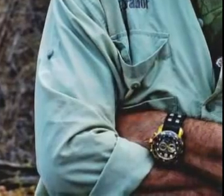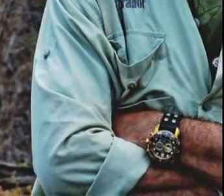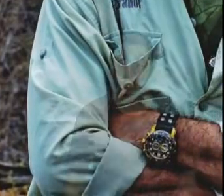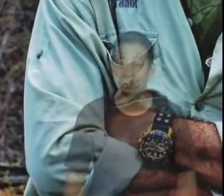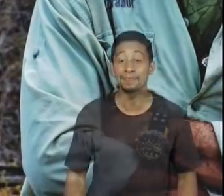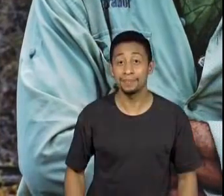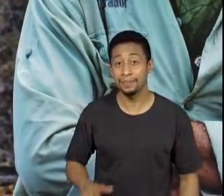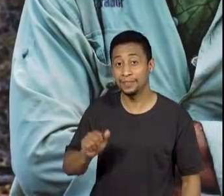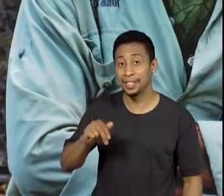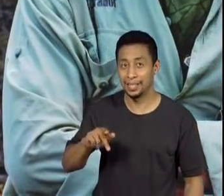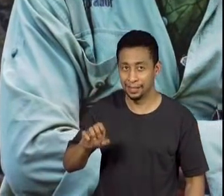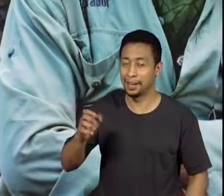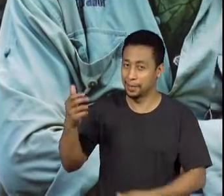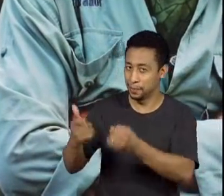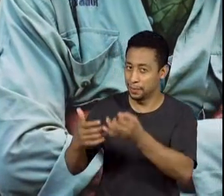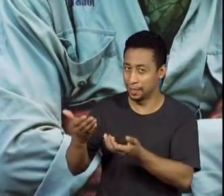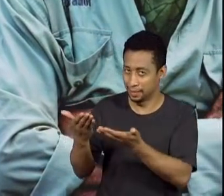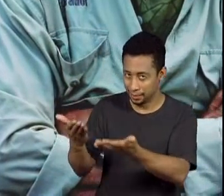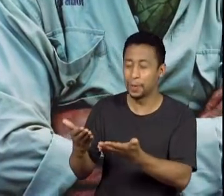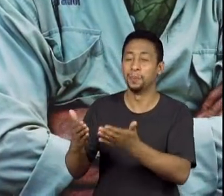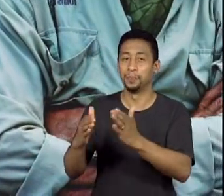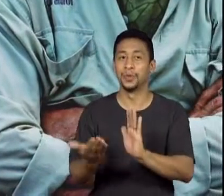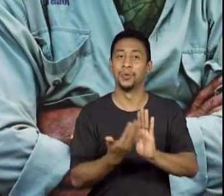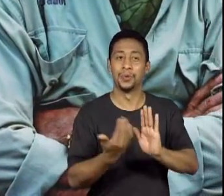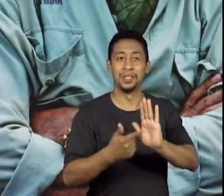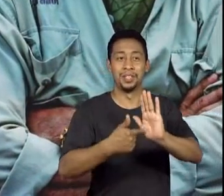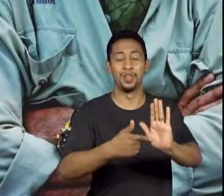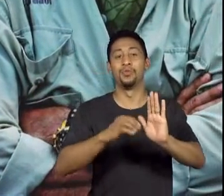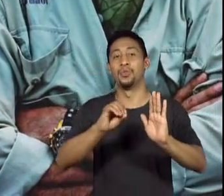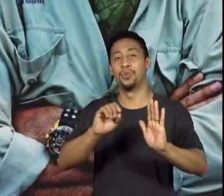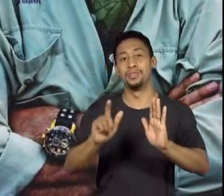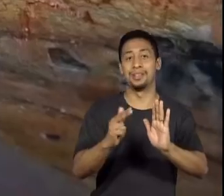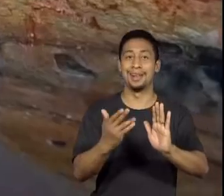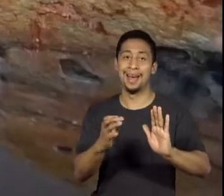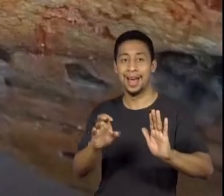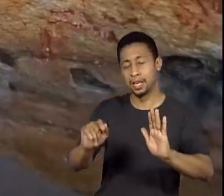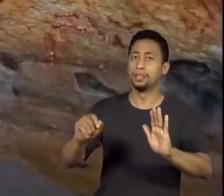André Pessoa explica que Olhais é um projeto maior. Além do